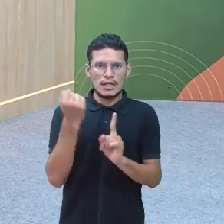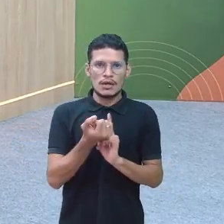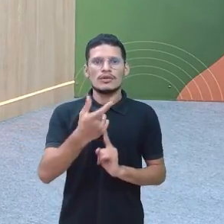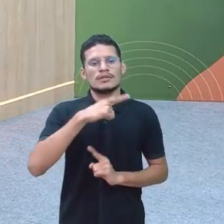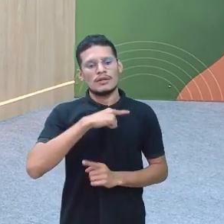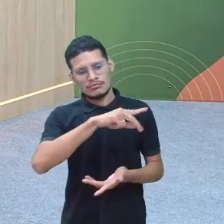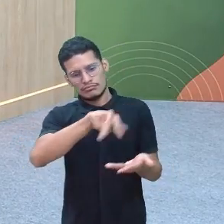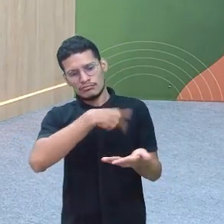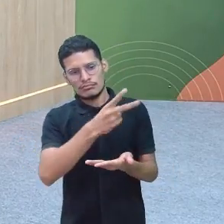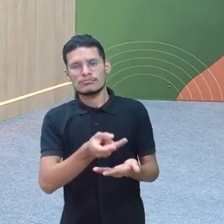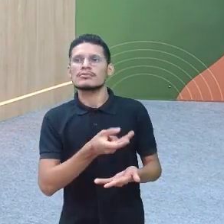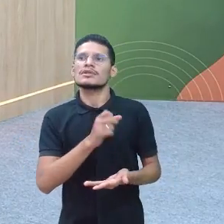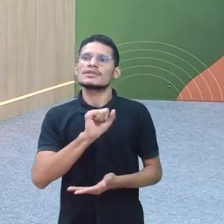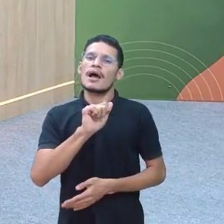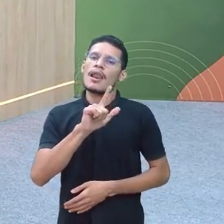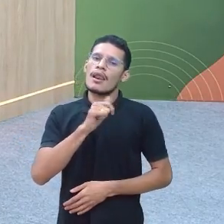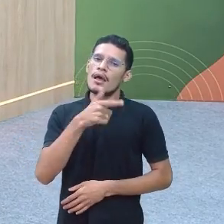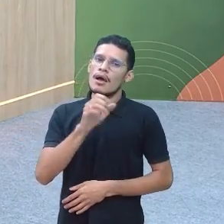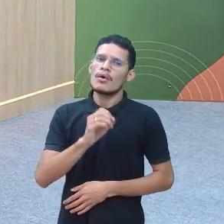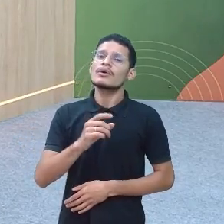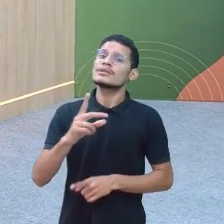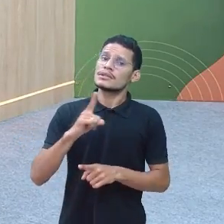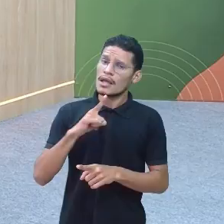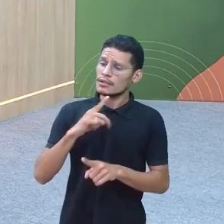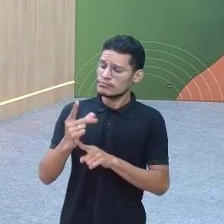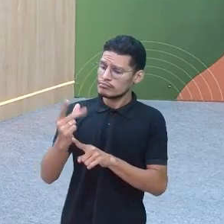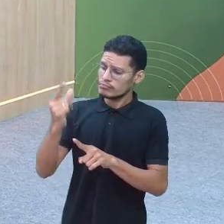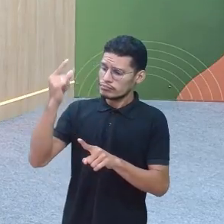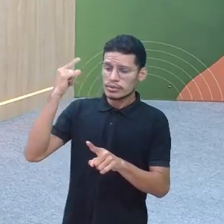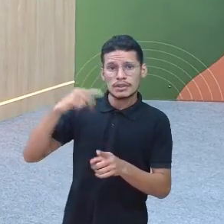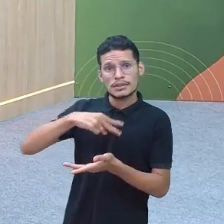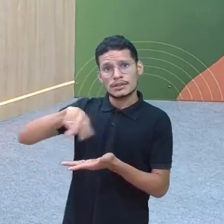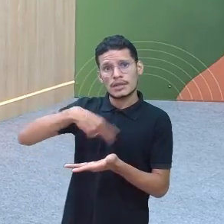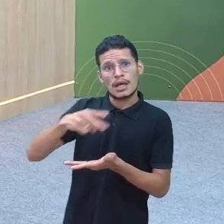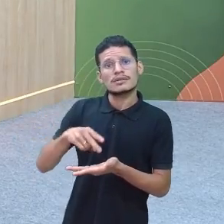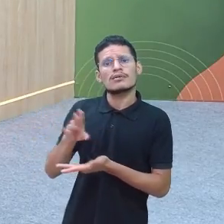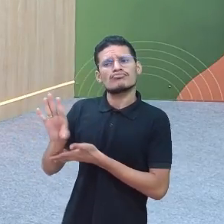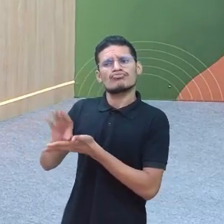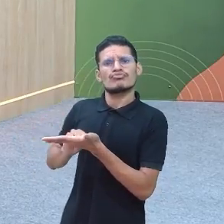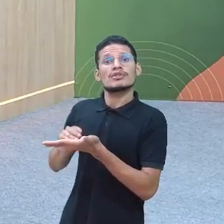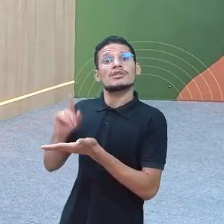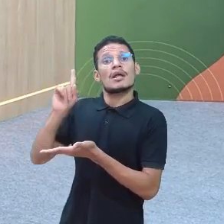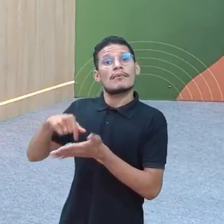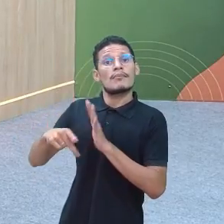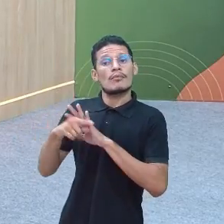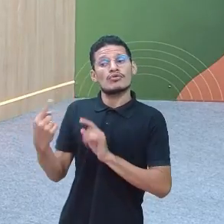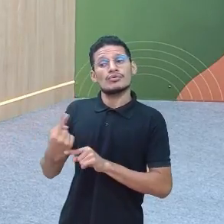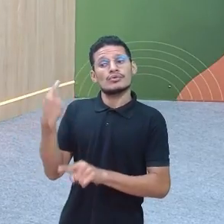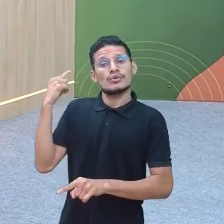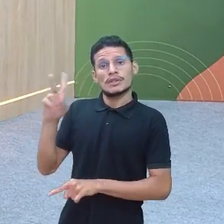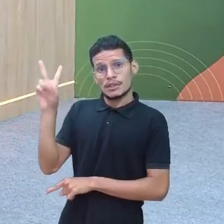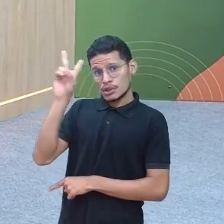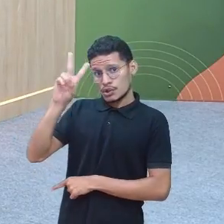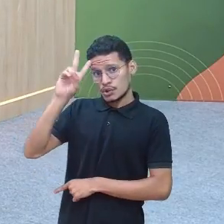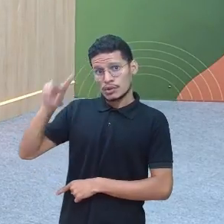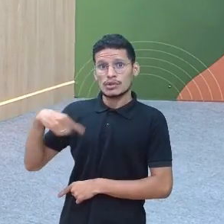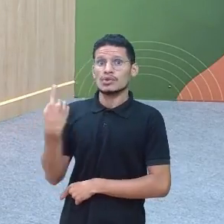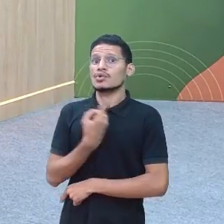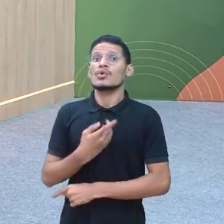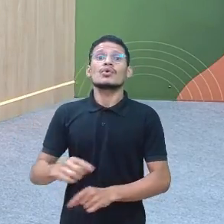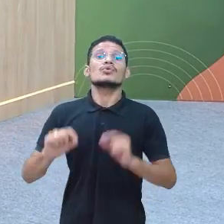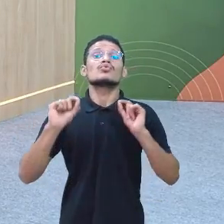salão. Antiga, vamos pegar as danças imitativas, que é muito antiga lá para a história. Aí a gente passa,